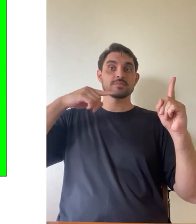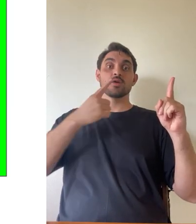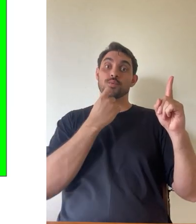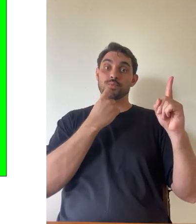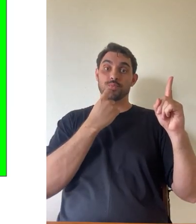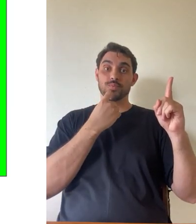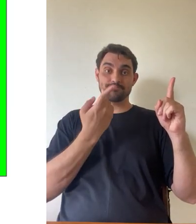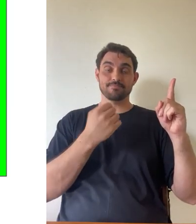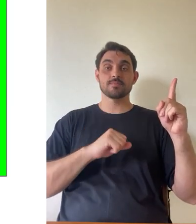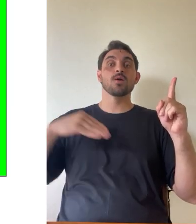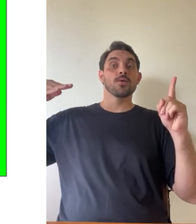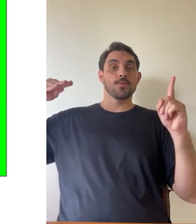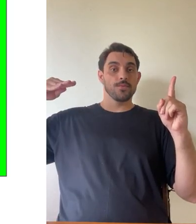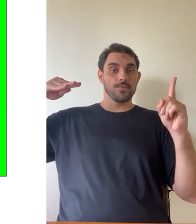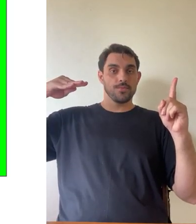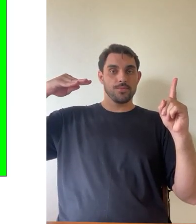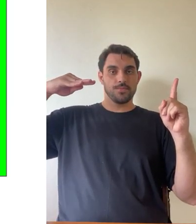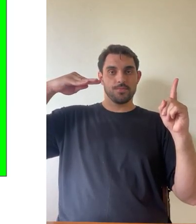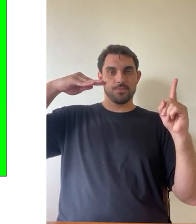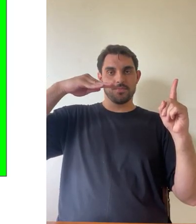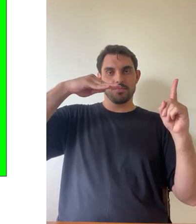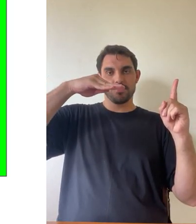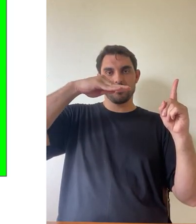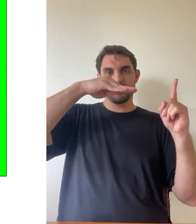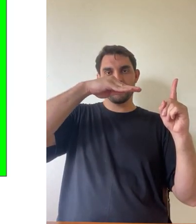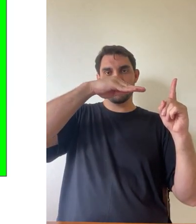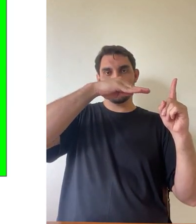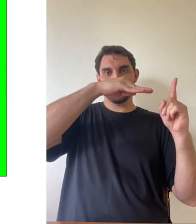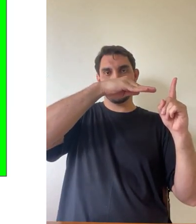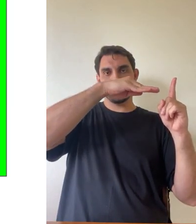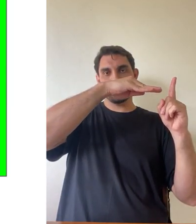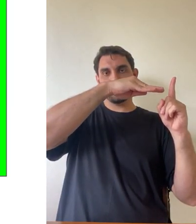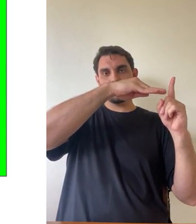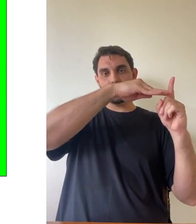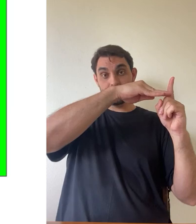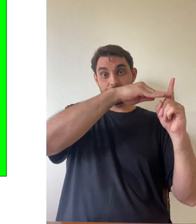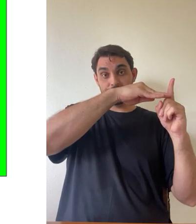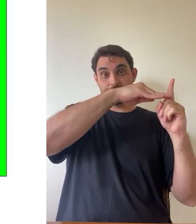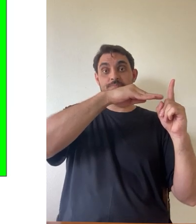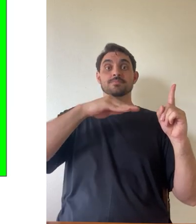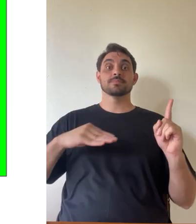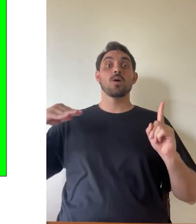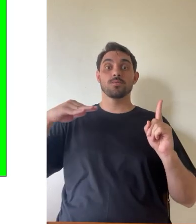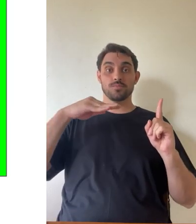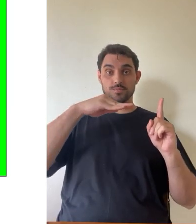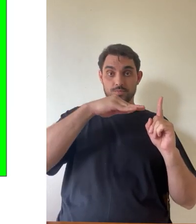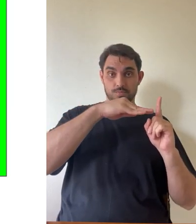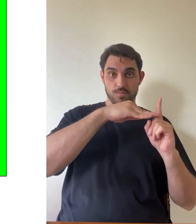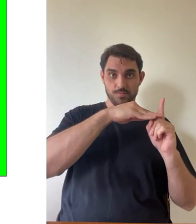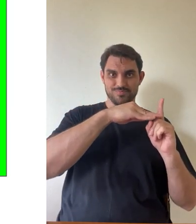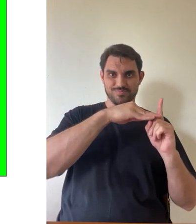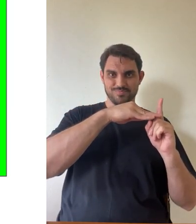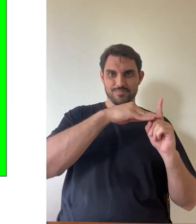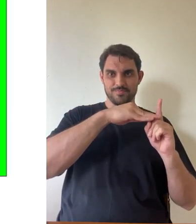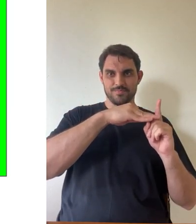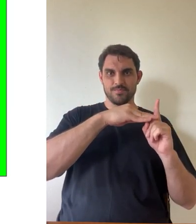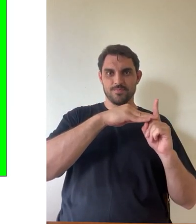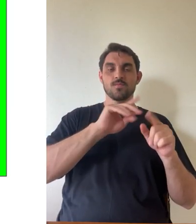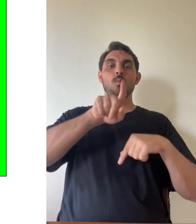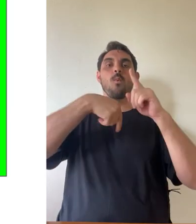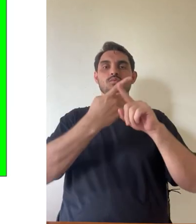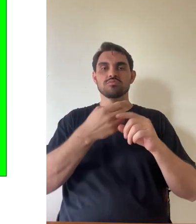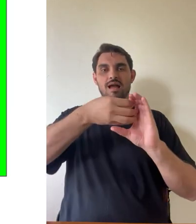aqui vermelha, o corpo, o móvel, foi então no sentido do referencial. Então, é um movimento progressivo. Uma